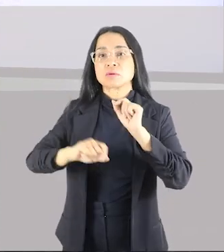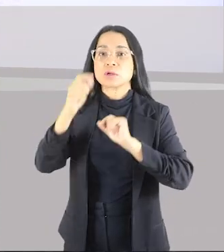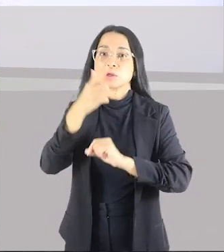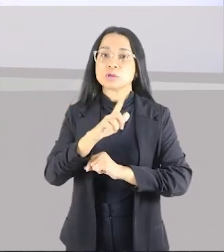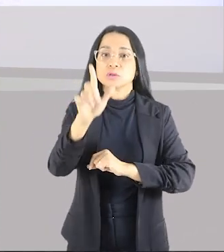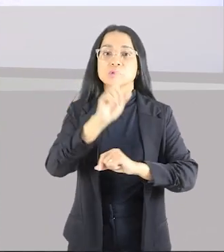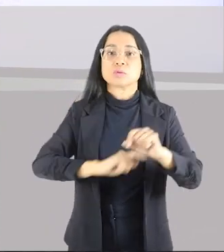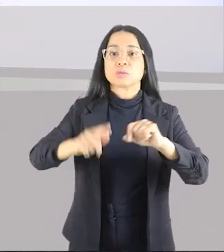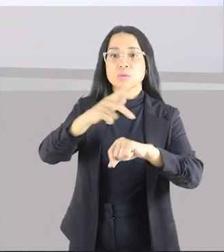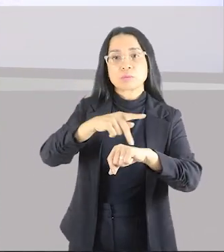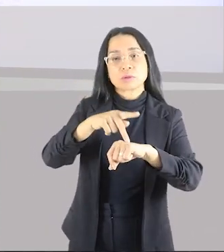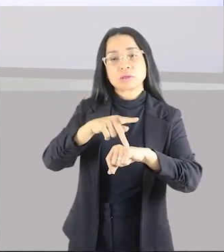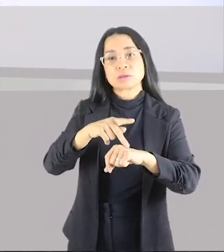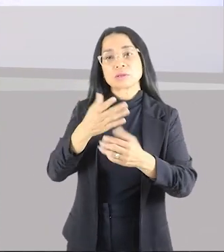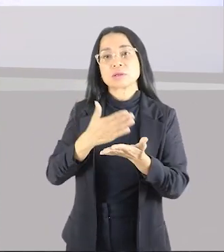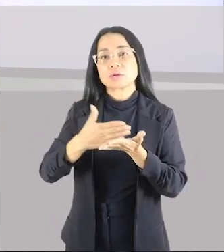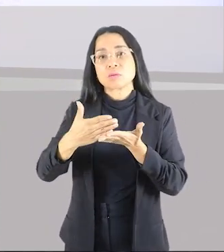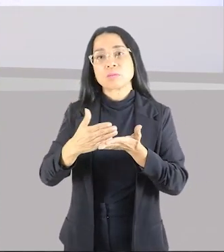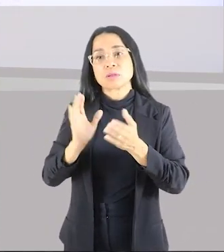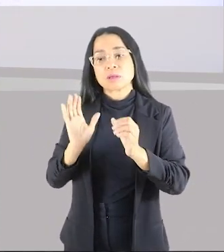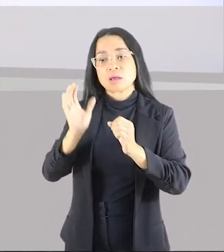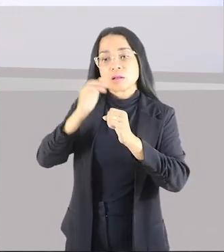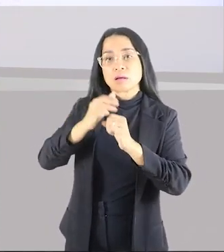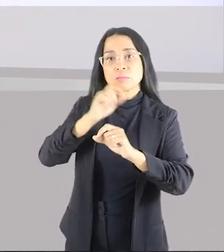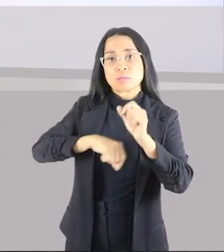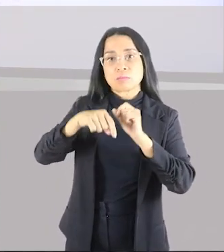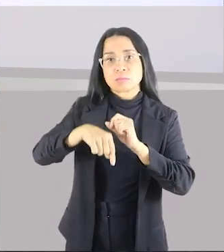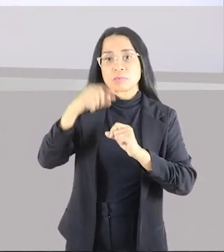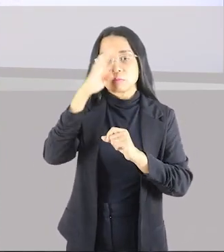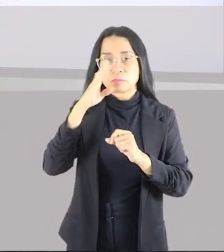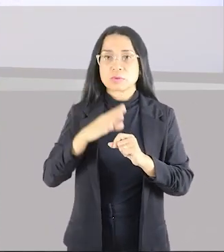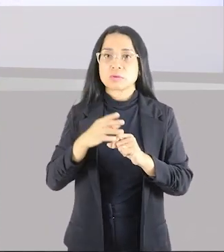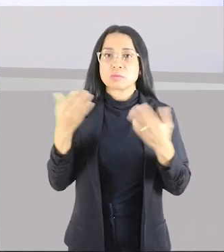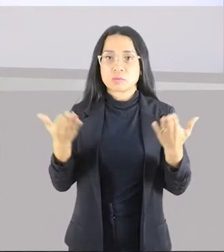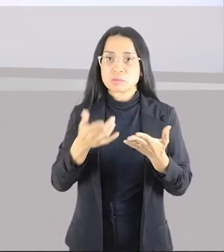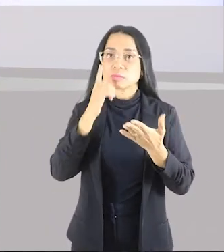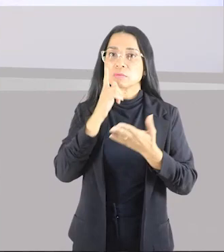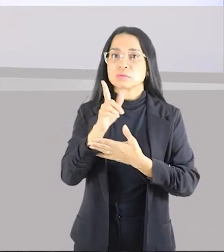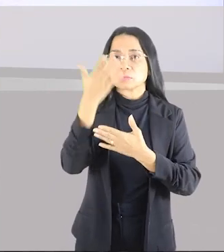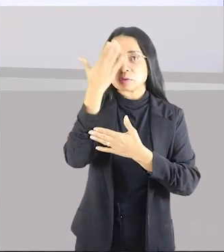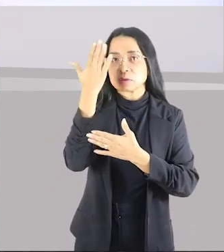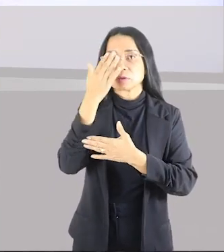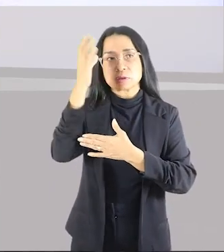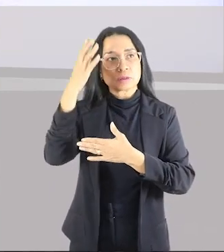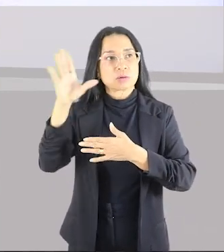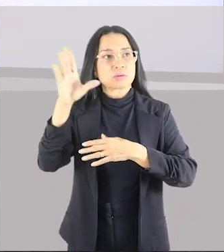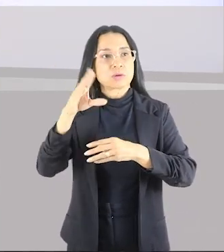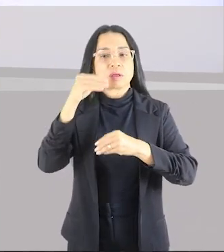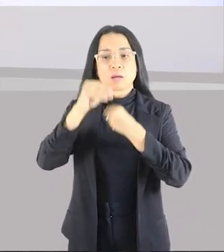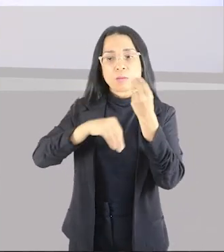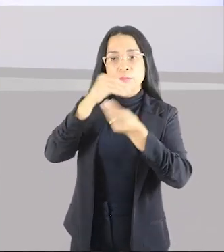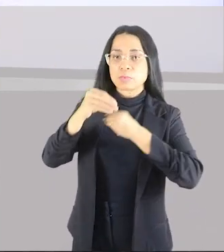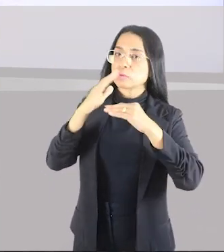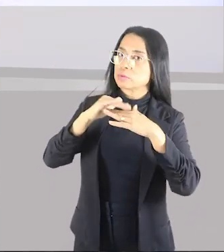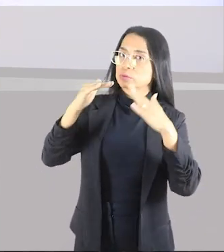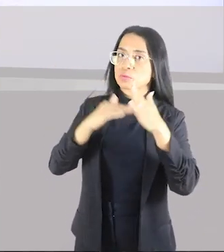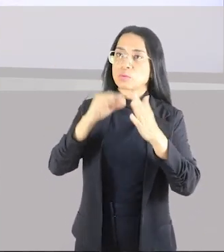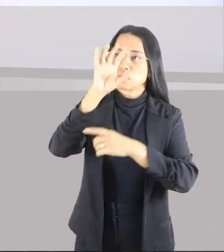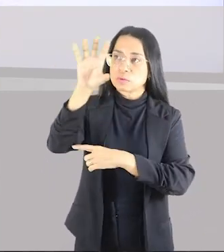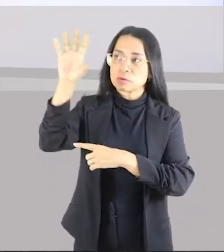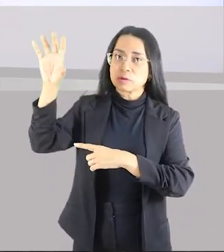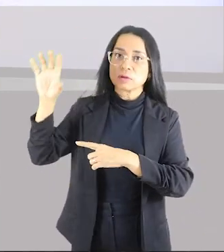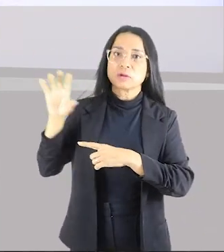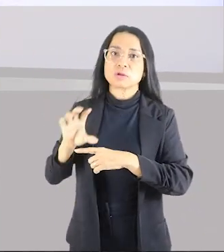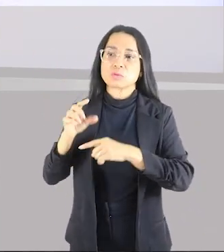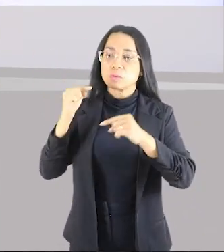passaram a abrigar o Brasil. E hoje nós conseguimos entender que a cultura ela é uma mistura de todas essas regiões,